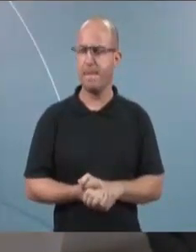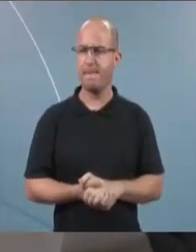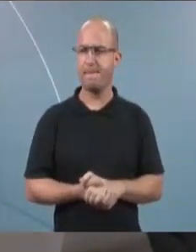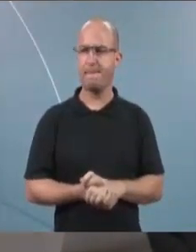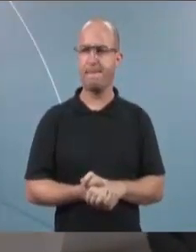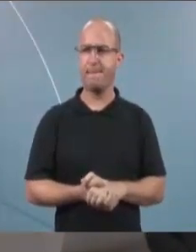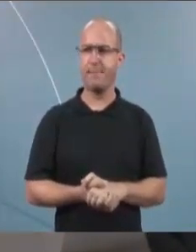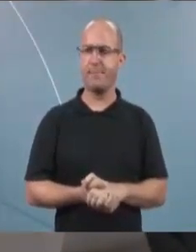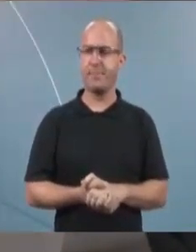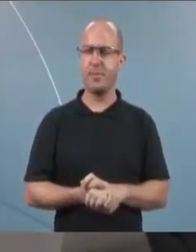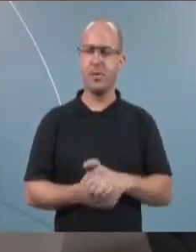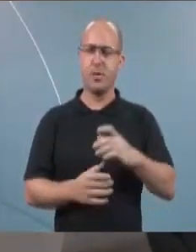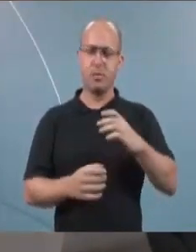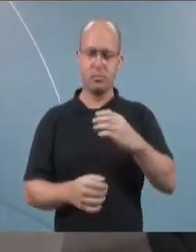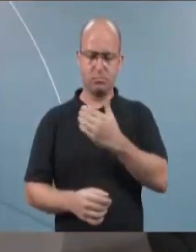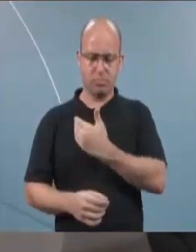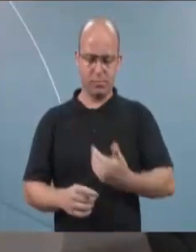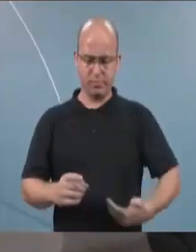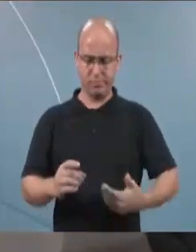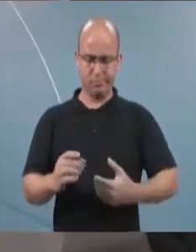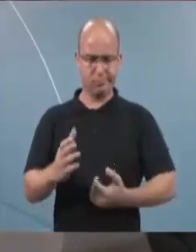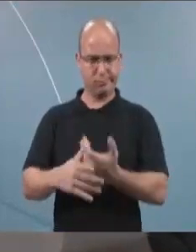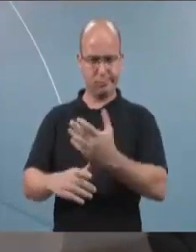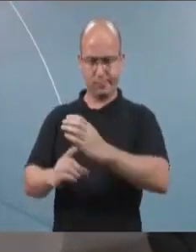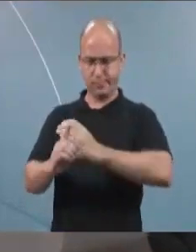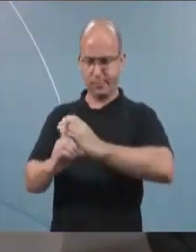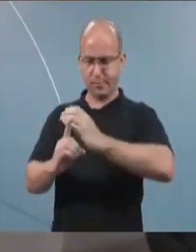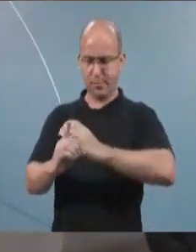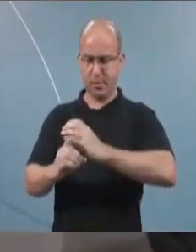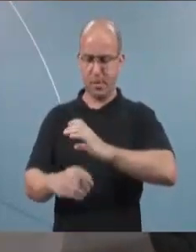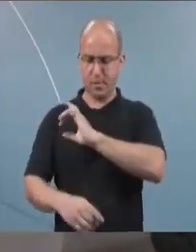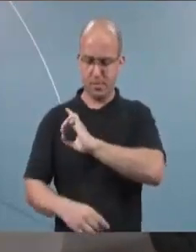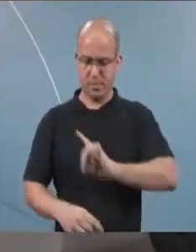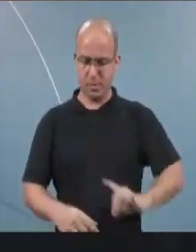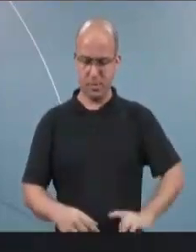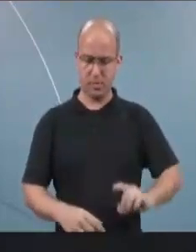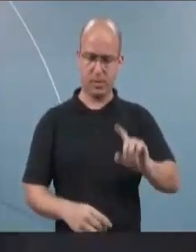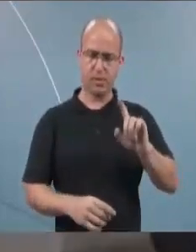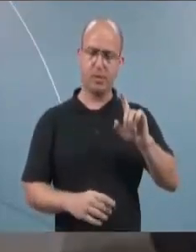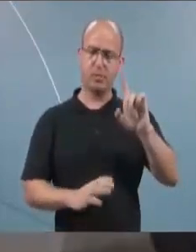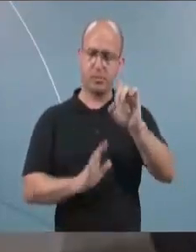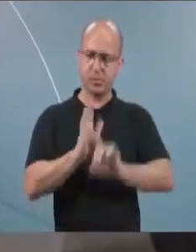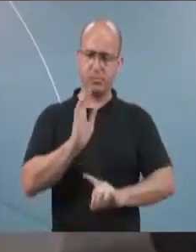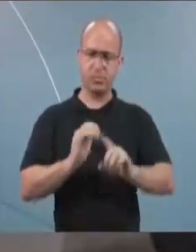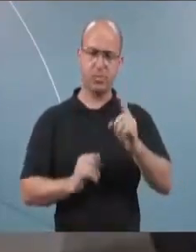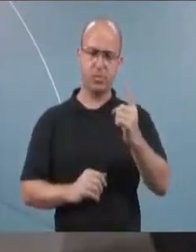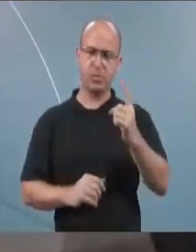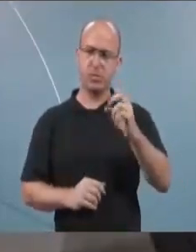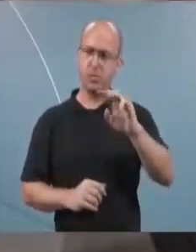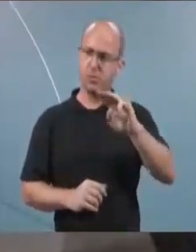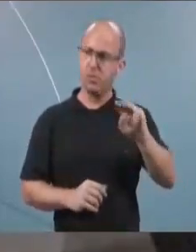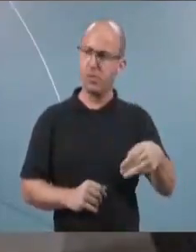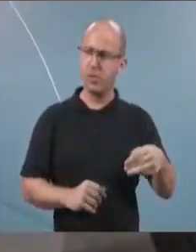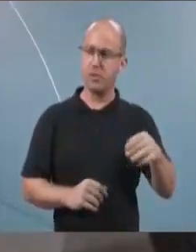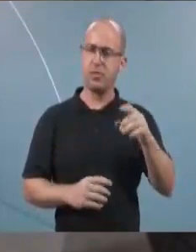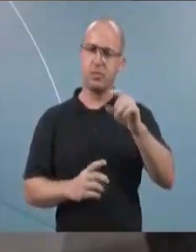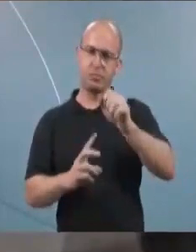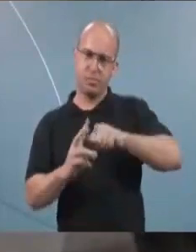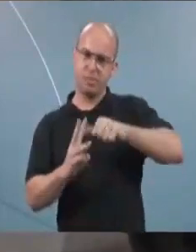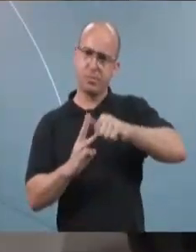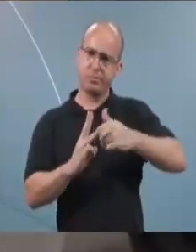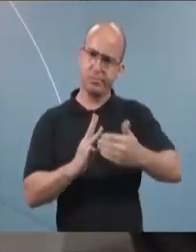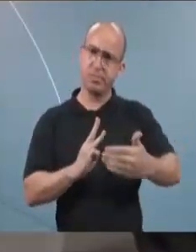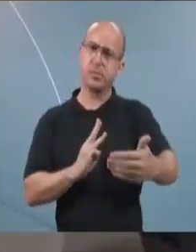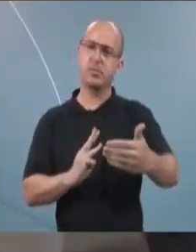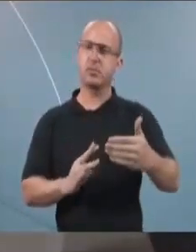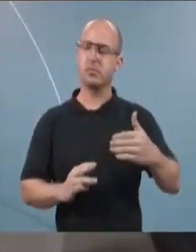o governo fazer o calendário aí cada Deputado teria direito a 1 milhão de reais no tal no tal mês e aí